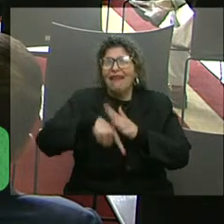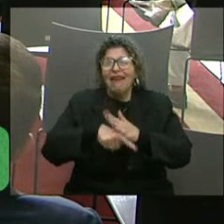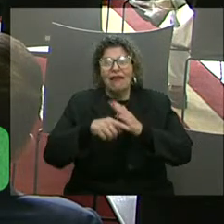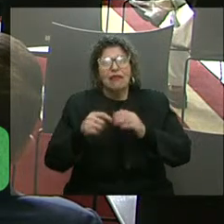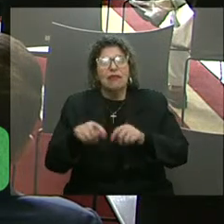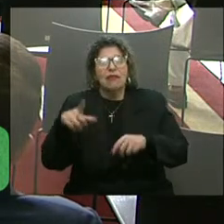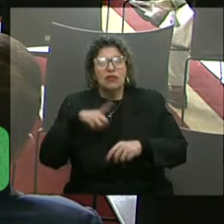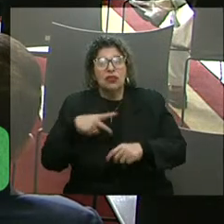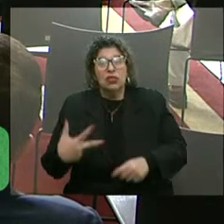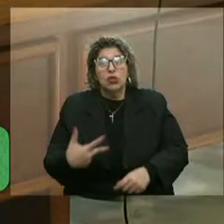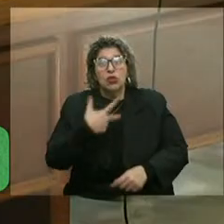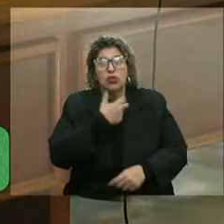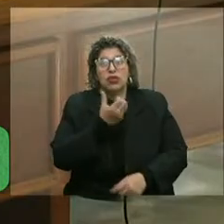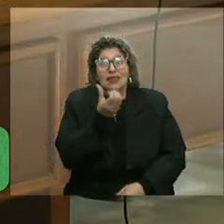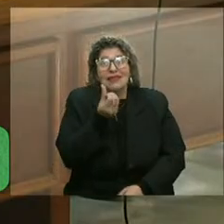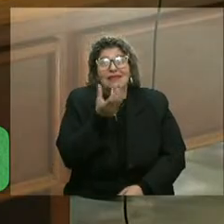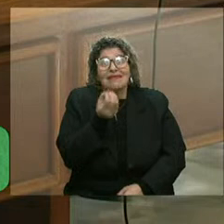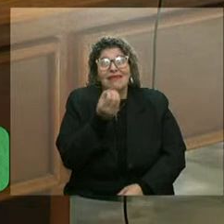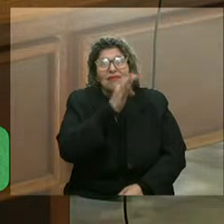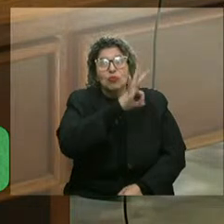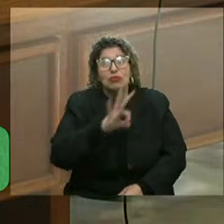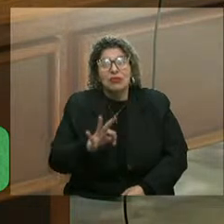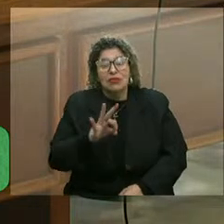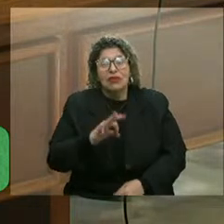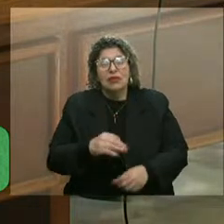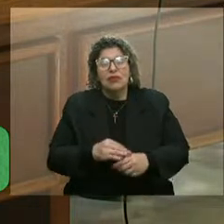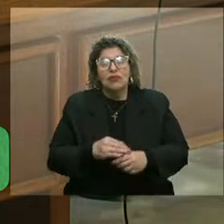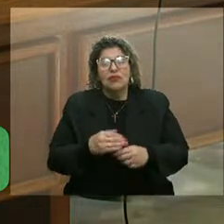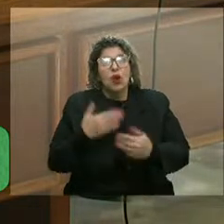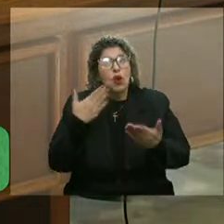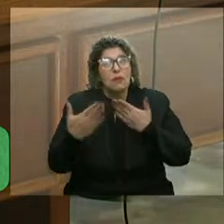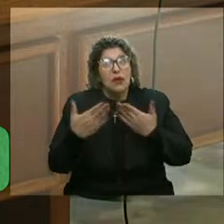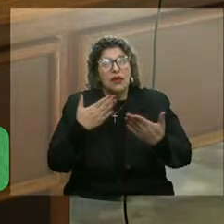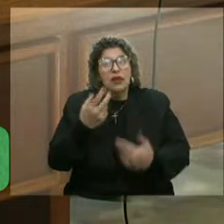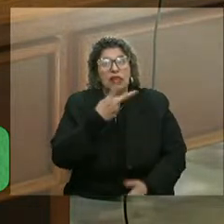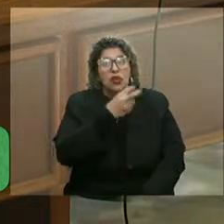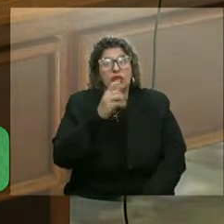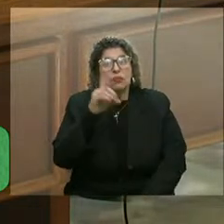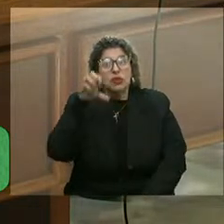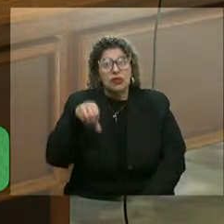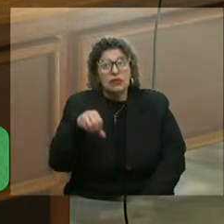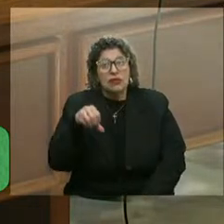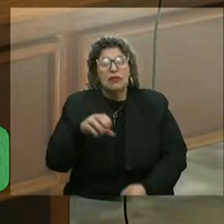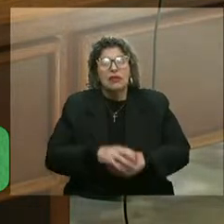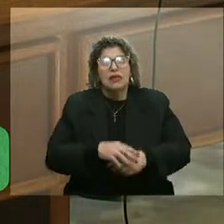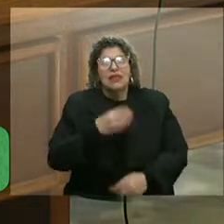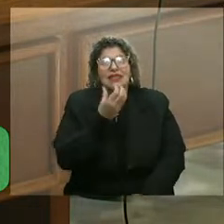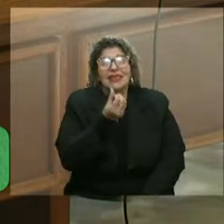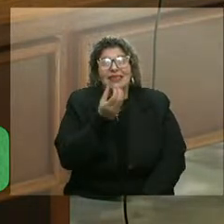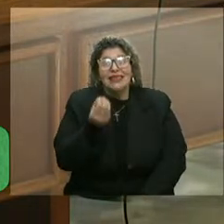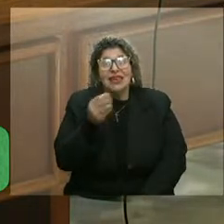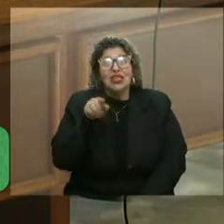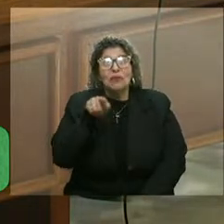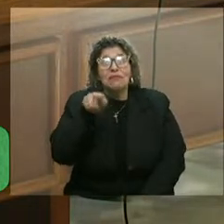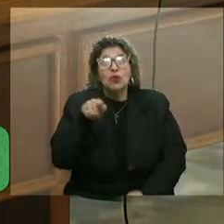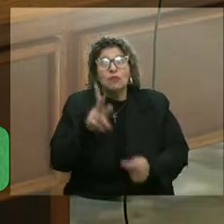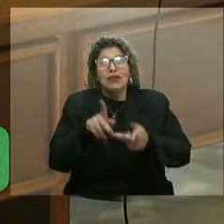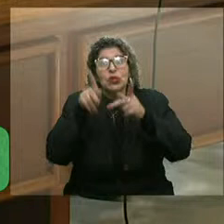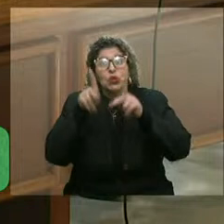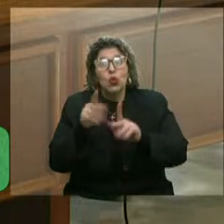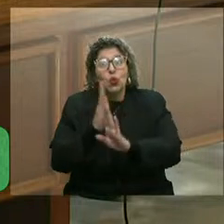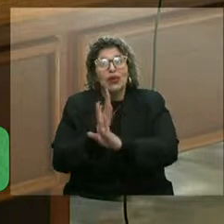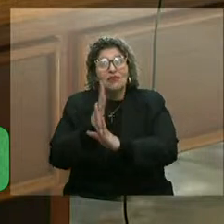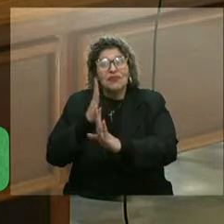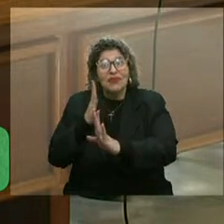eletivas realizadas de quase 60% em relação a 2019, 60 mil pessoas na fila